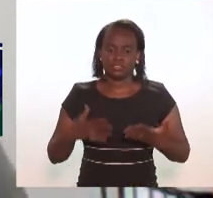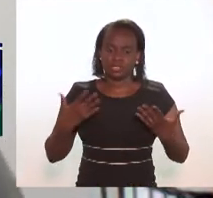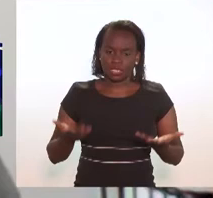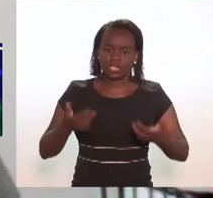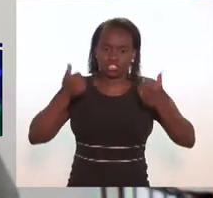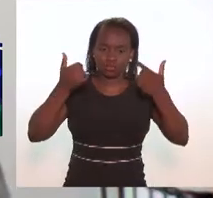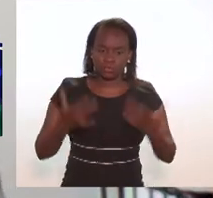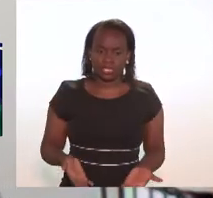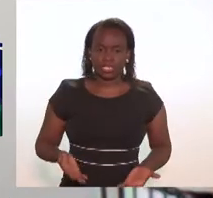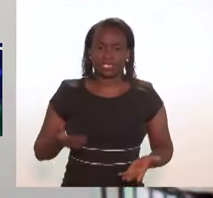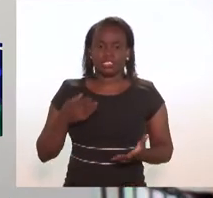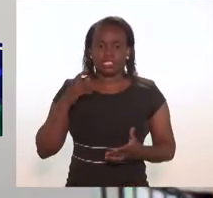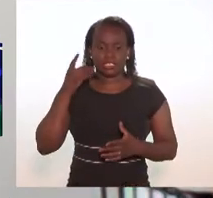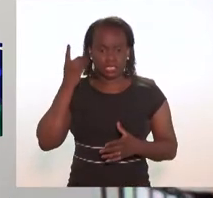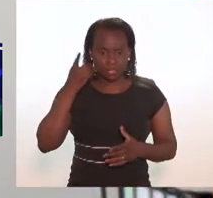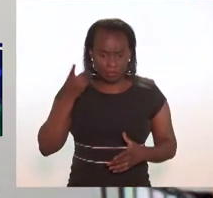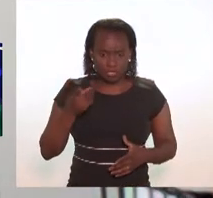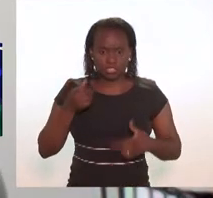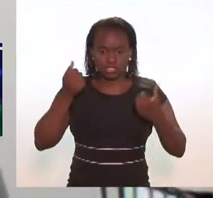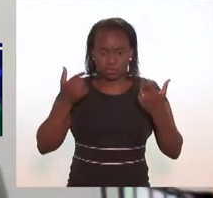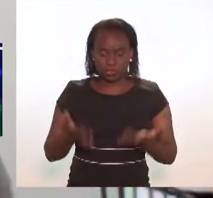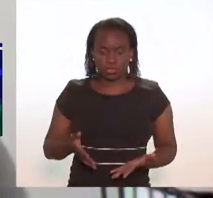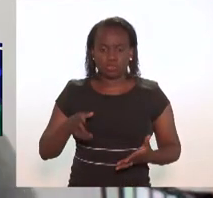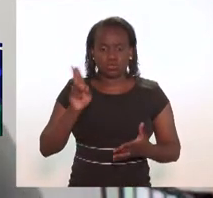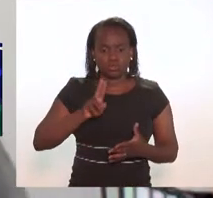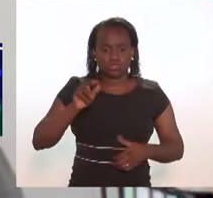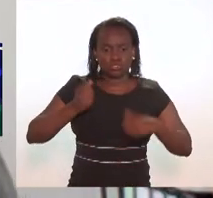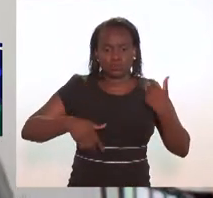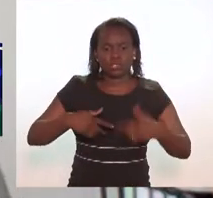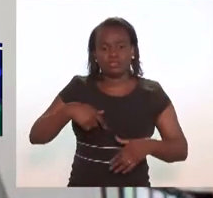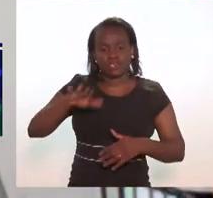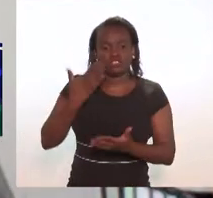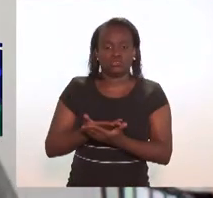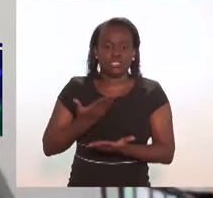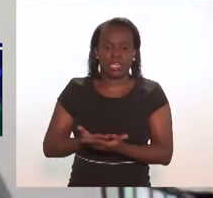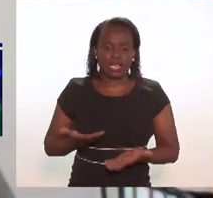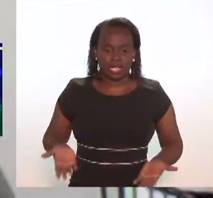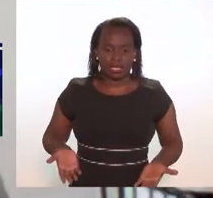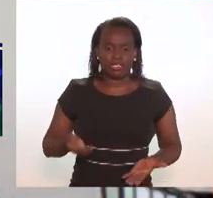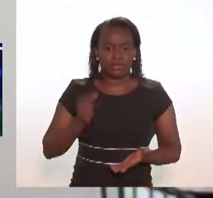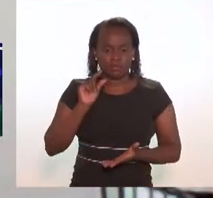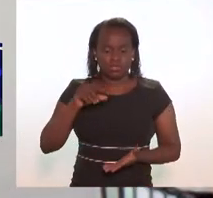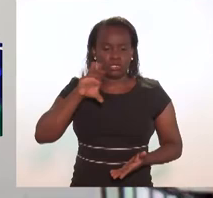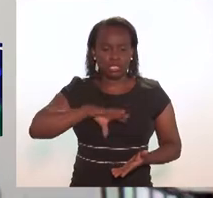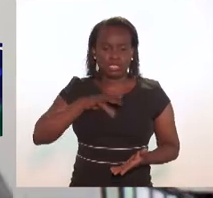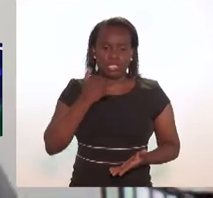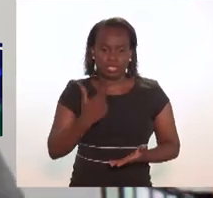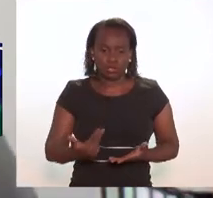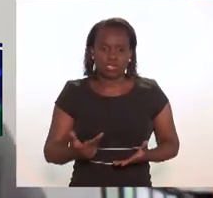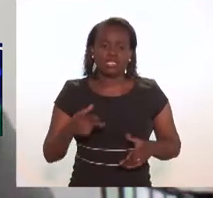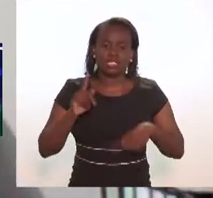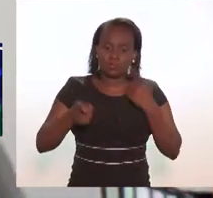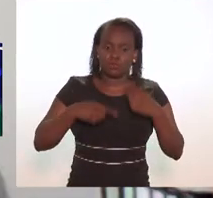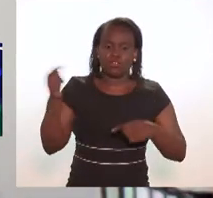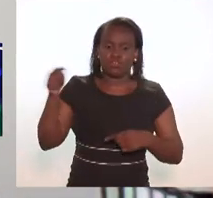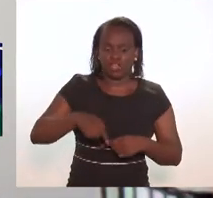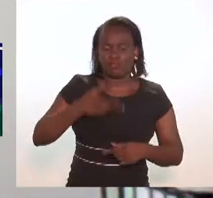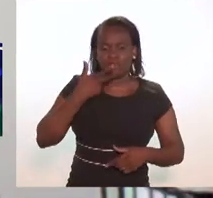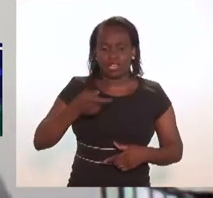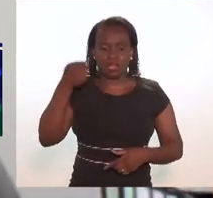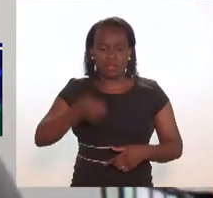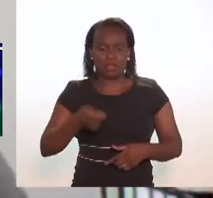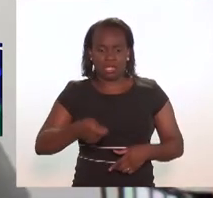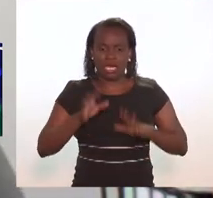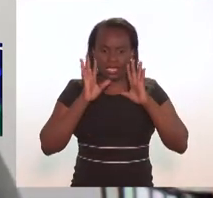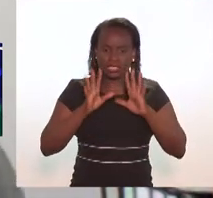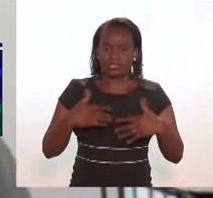indicar ao deputado que usou esses argumentos que vai estudar um pouquinho de linguística antes de vir aqui nos obrigar a